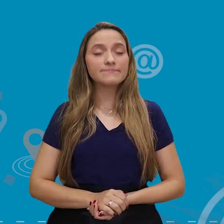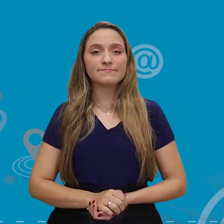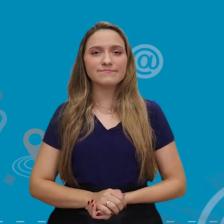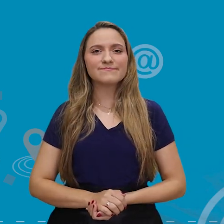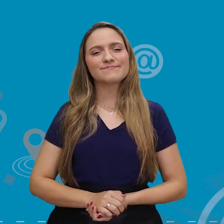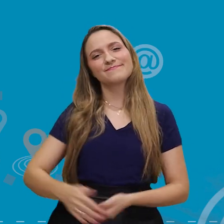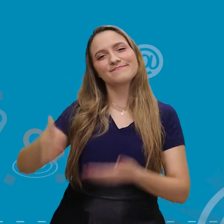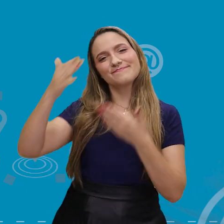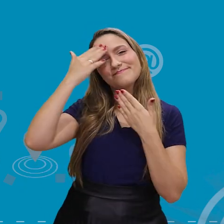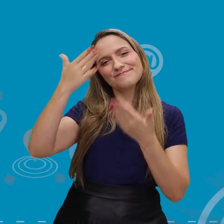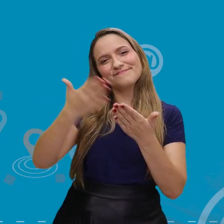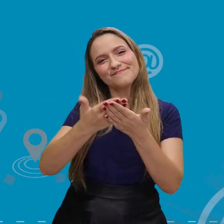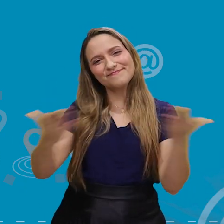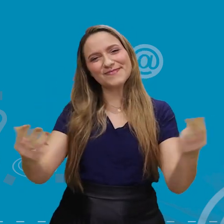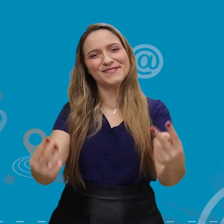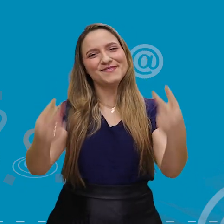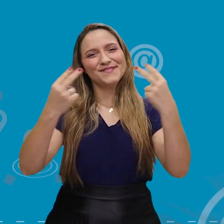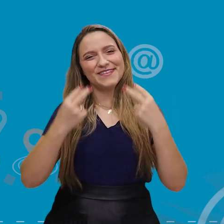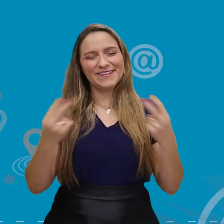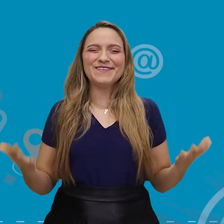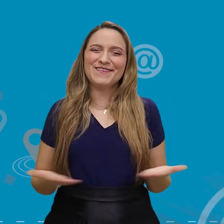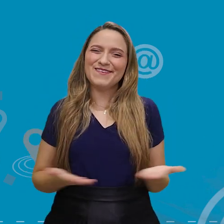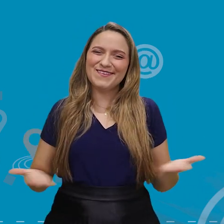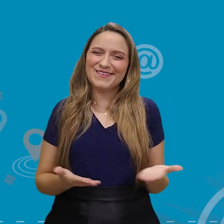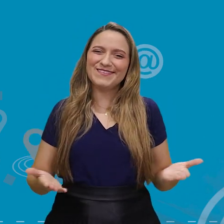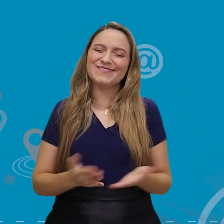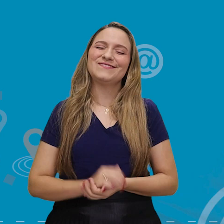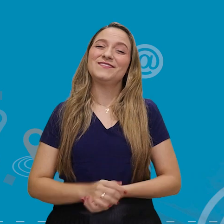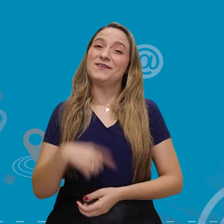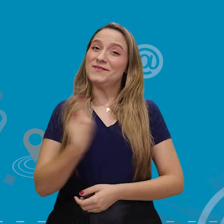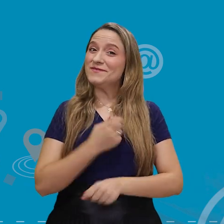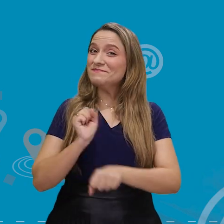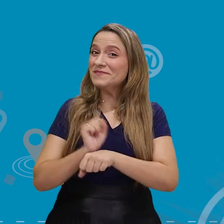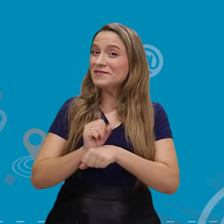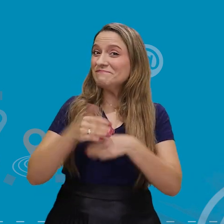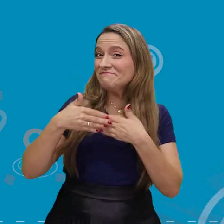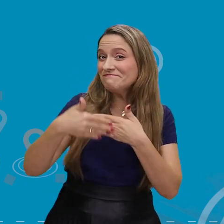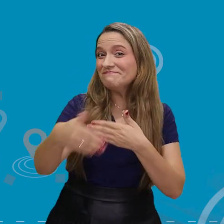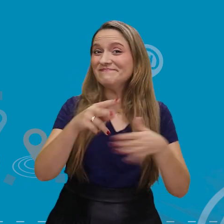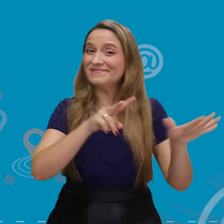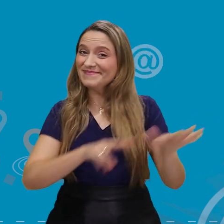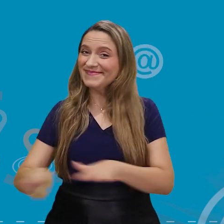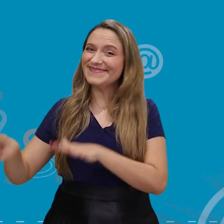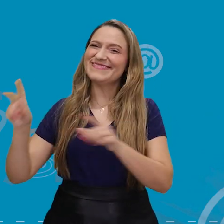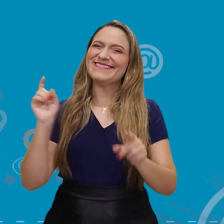equitativa. Obrigada por estarem conosco e esperamos vocês